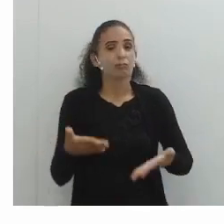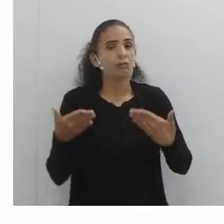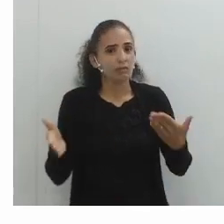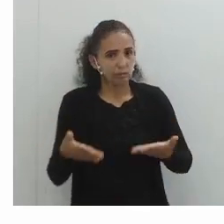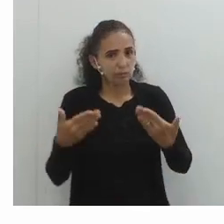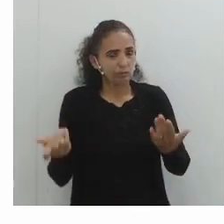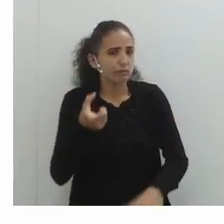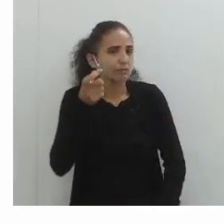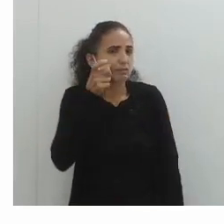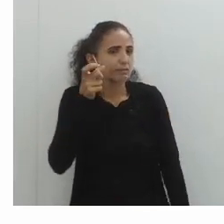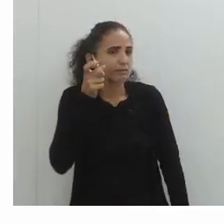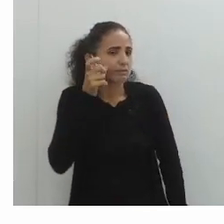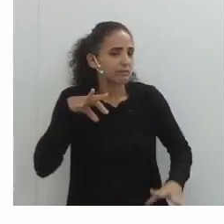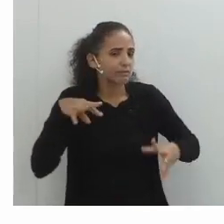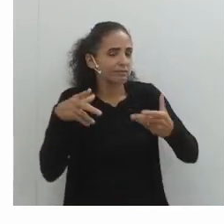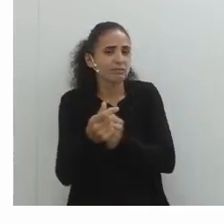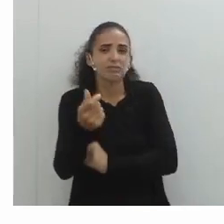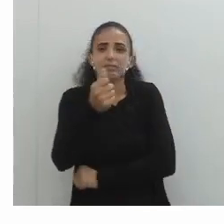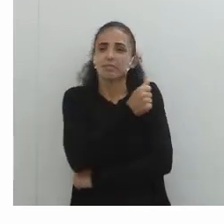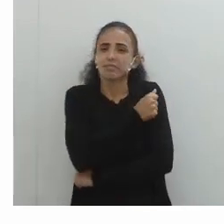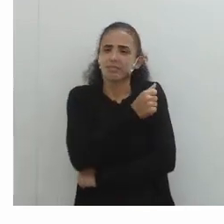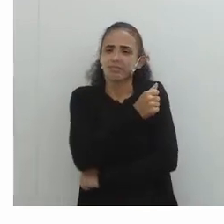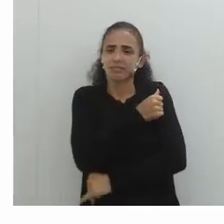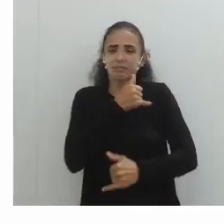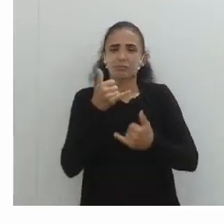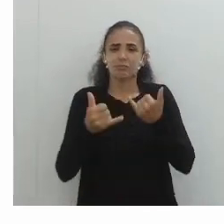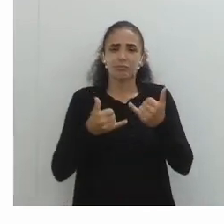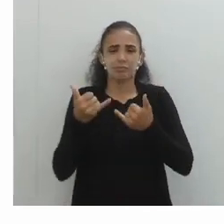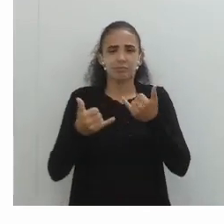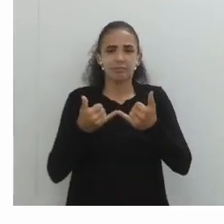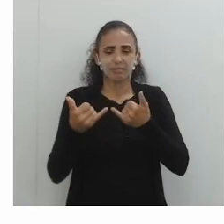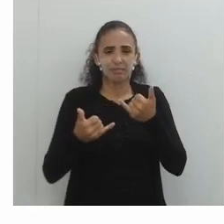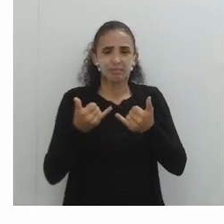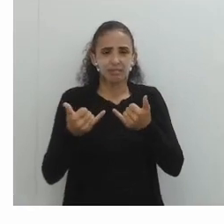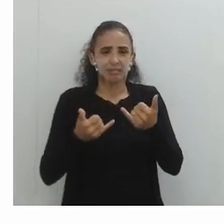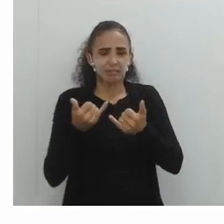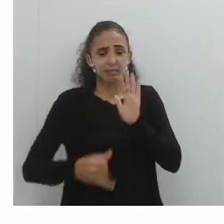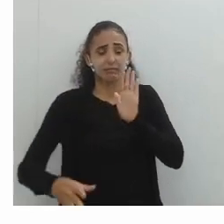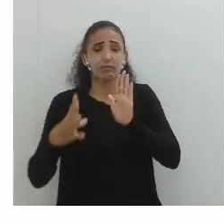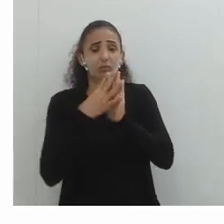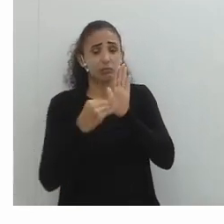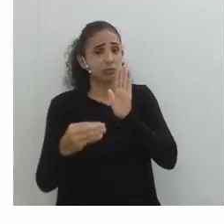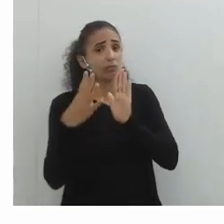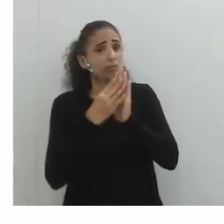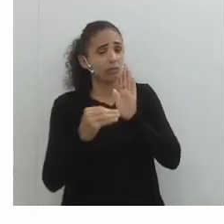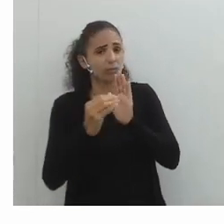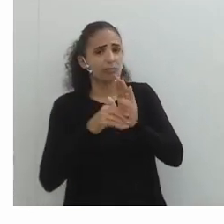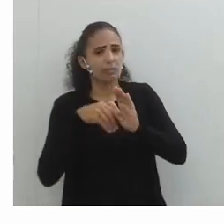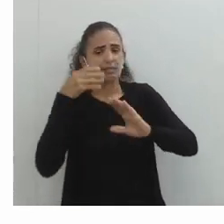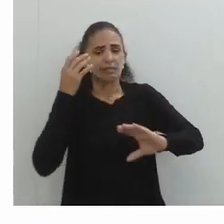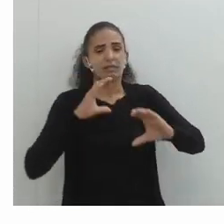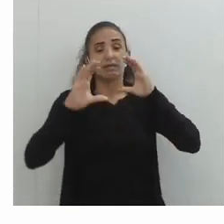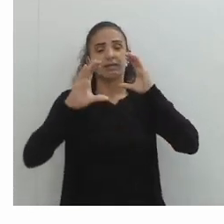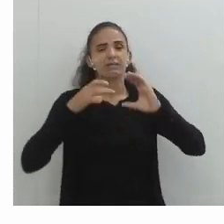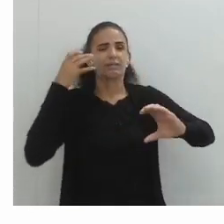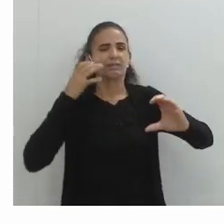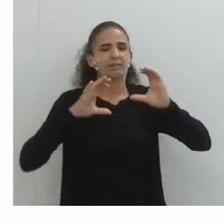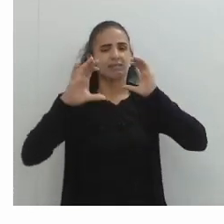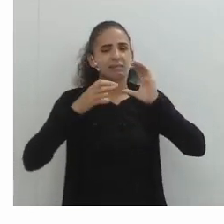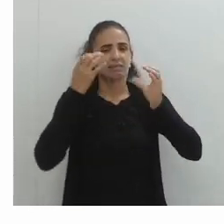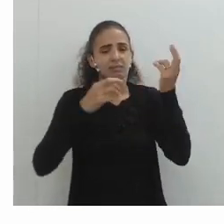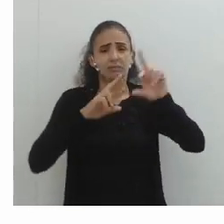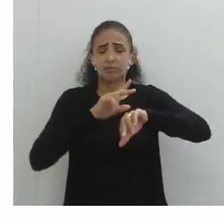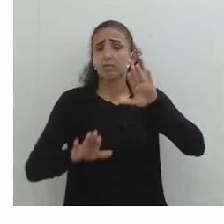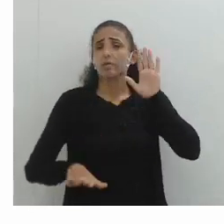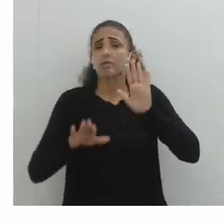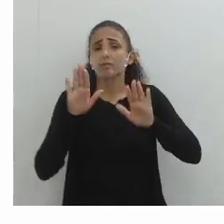dos interesses dos alunos por brincadeiras, jogos imitativos, cantados, entre outros. Então vai